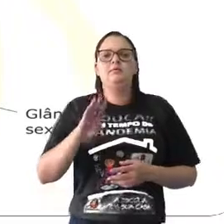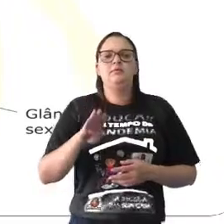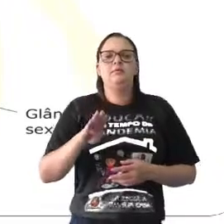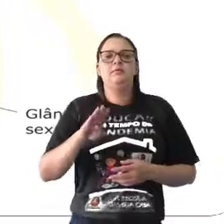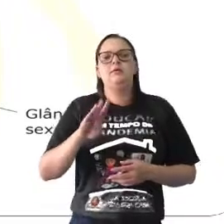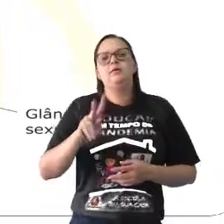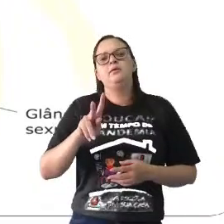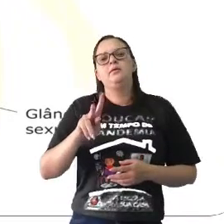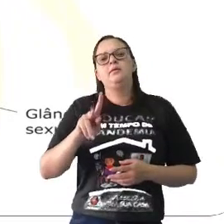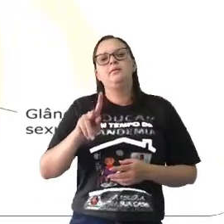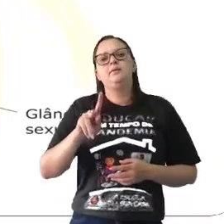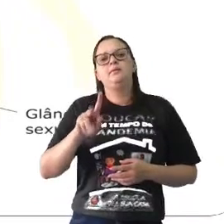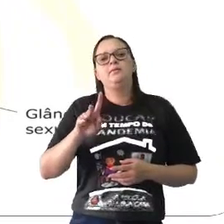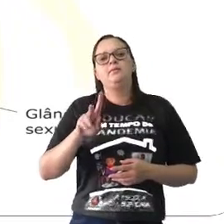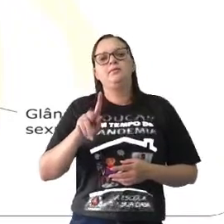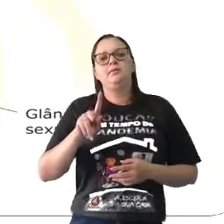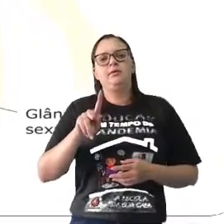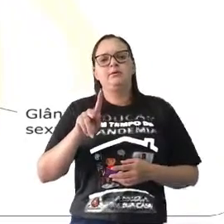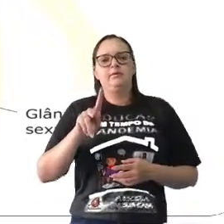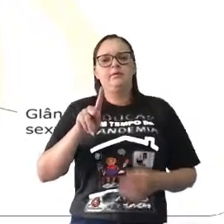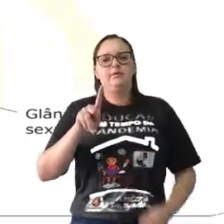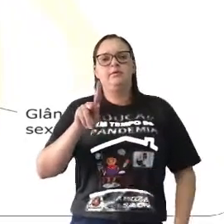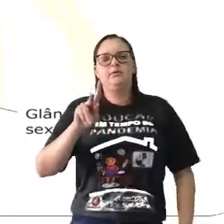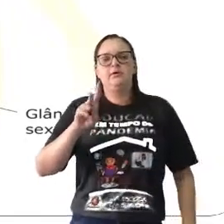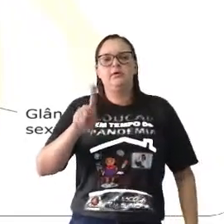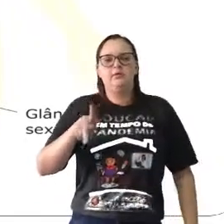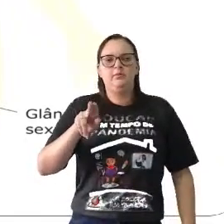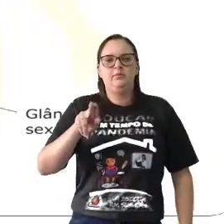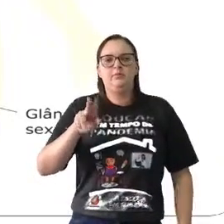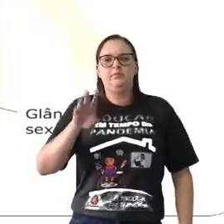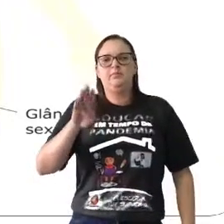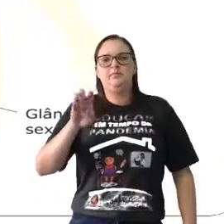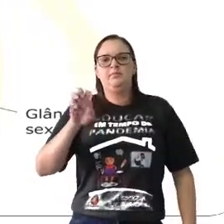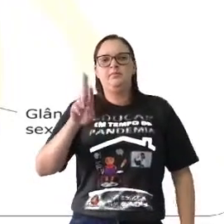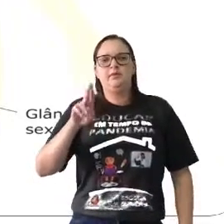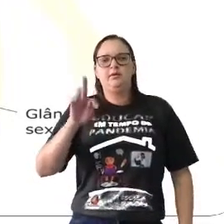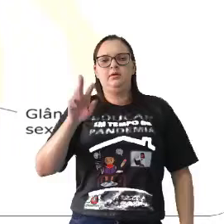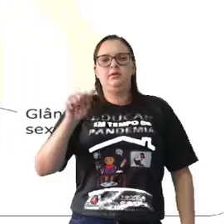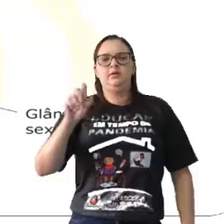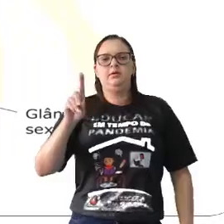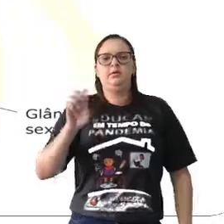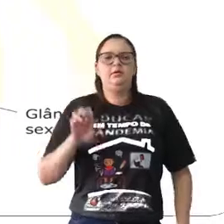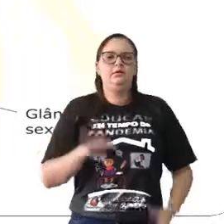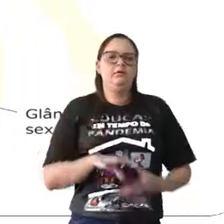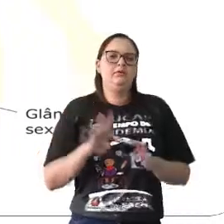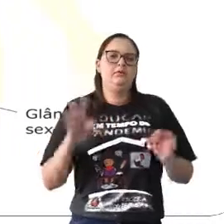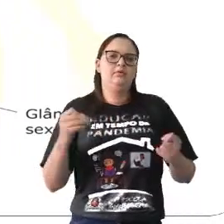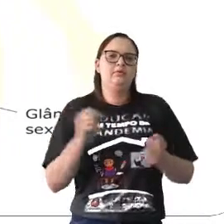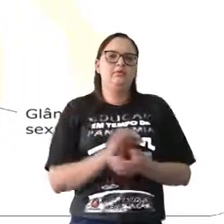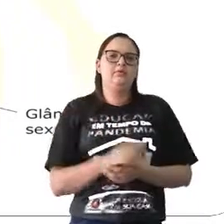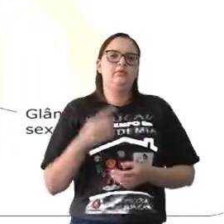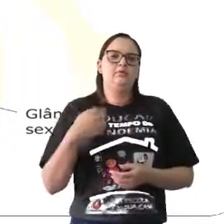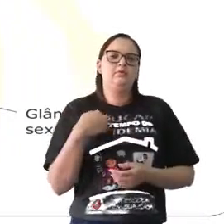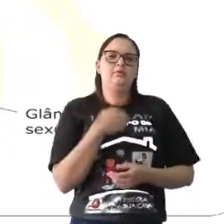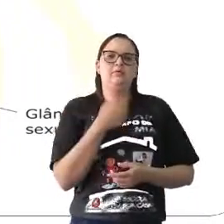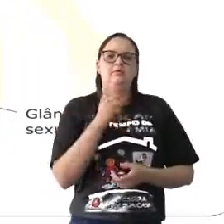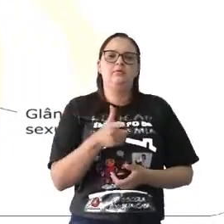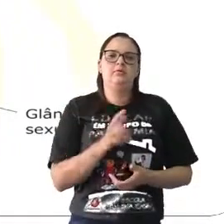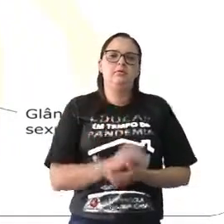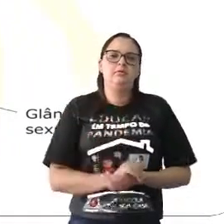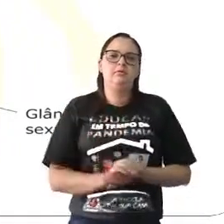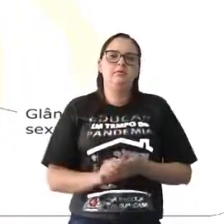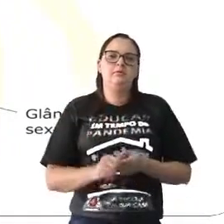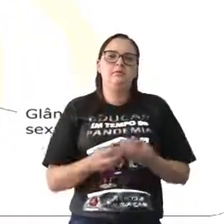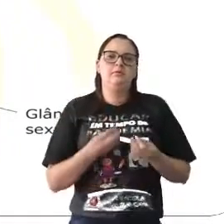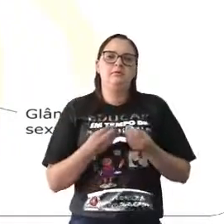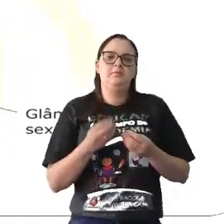o hormônio do crescimento é quem proporciona o crescimento do organismo como um todo. Quando nós temos uma quantidade